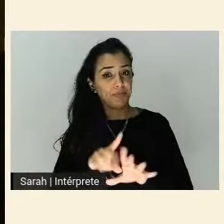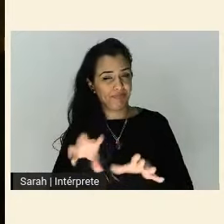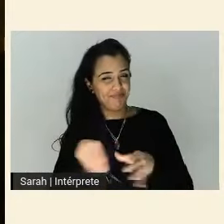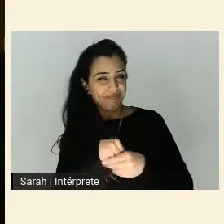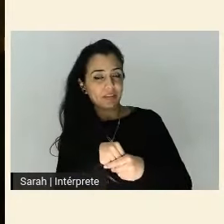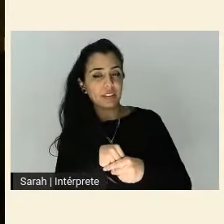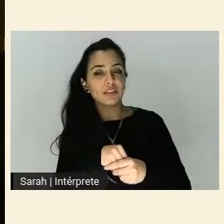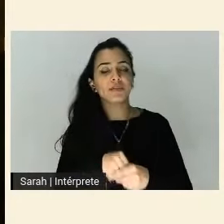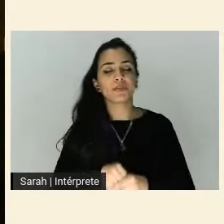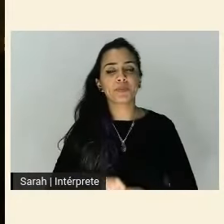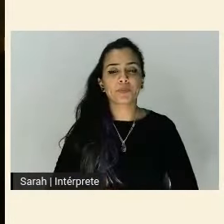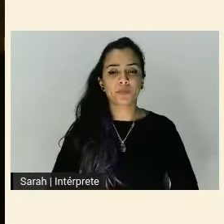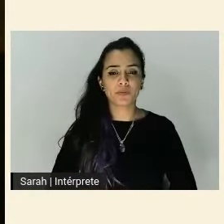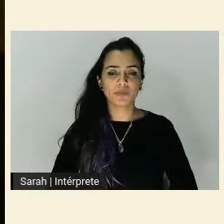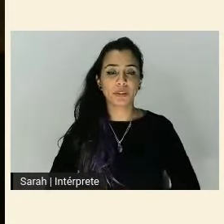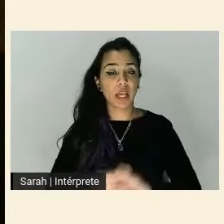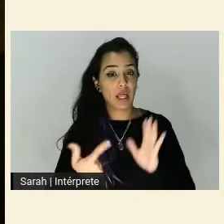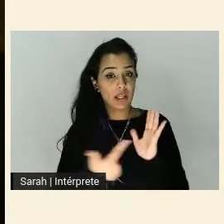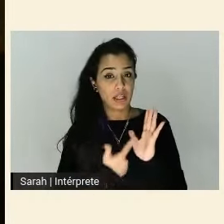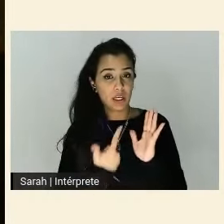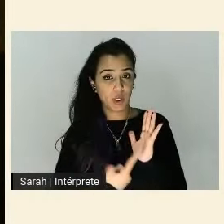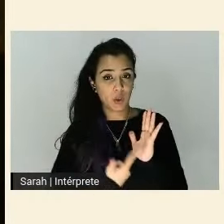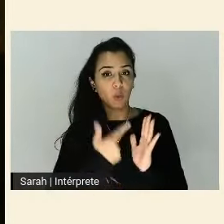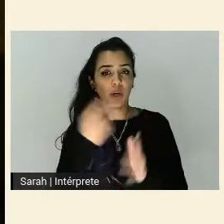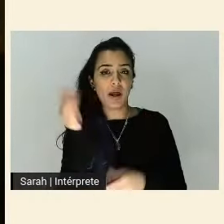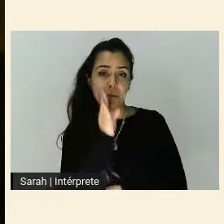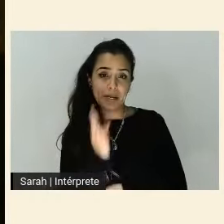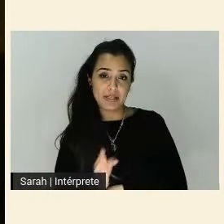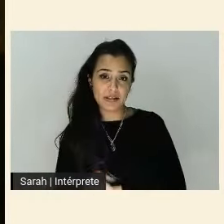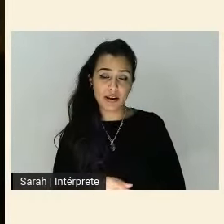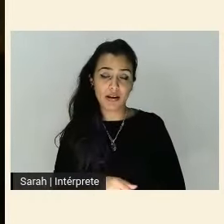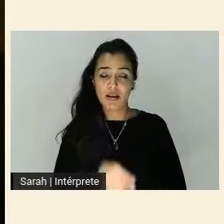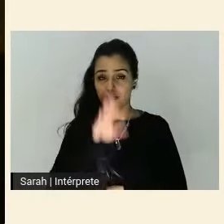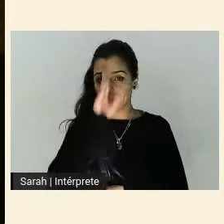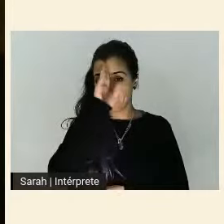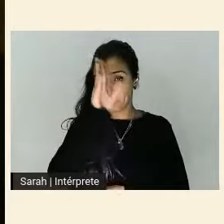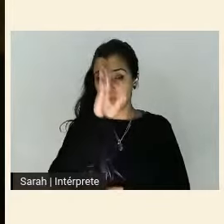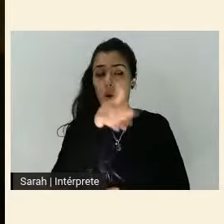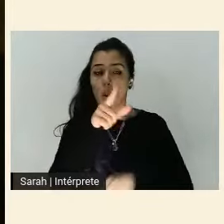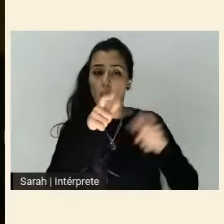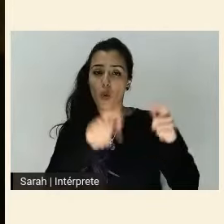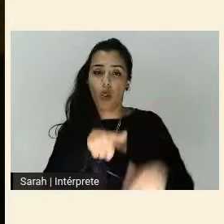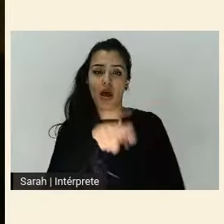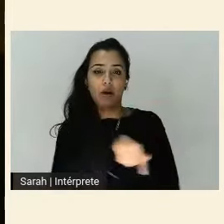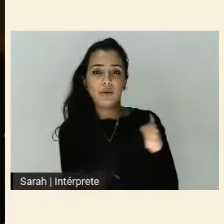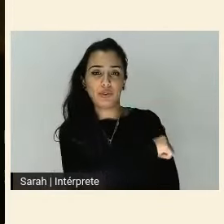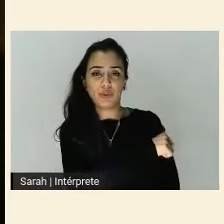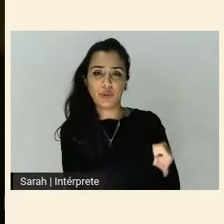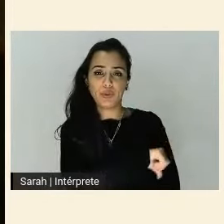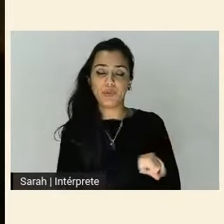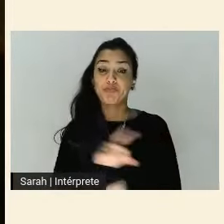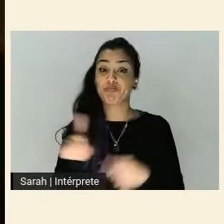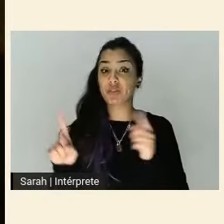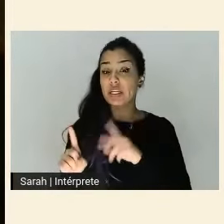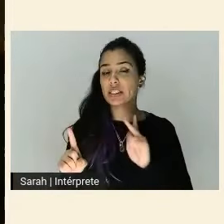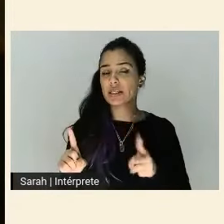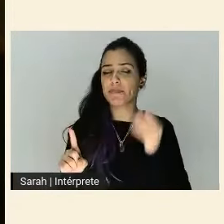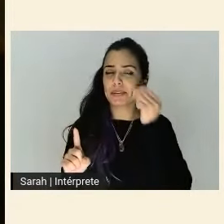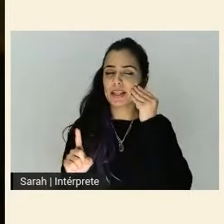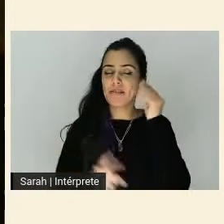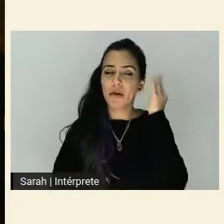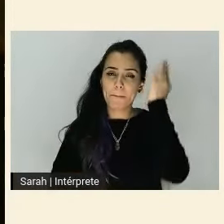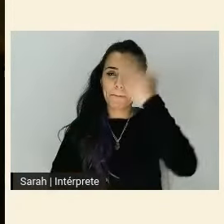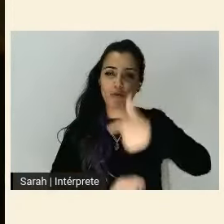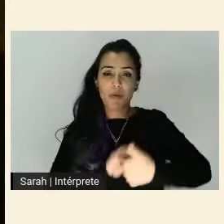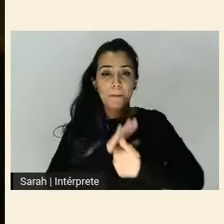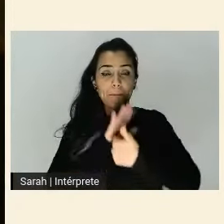sintetiza em uma frase: a literatura brasileira está no Rio de Janeiro. Estudo. E ele provava isso com dois autores paraenses